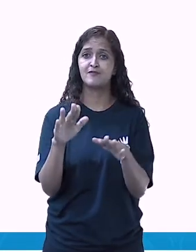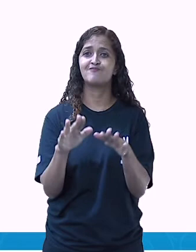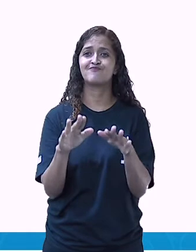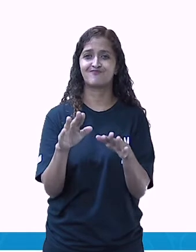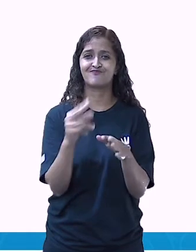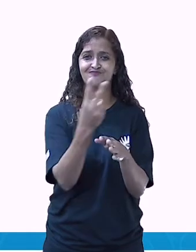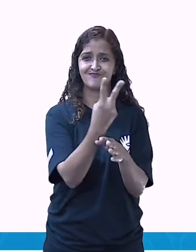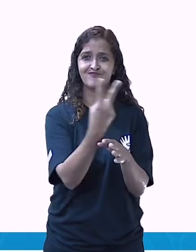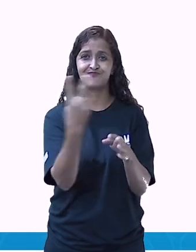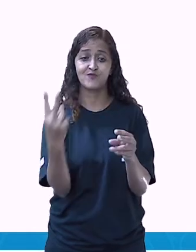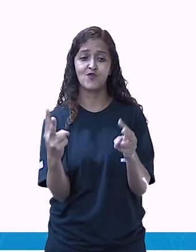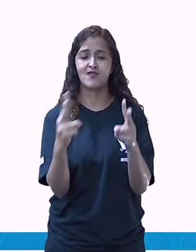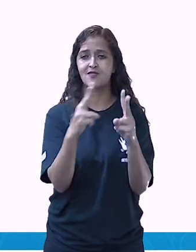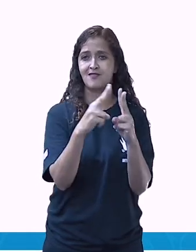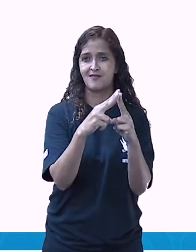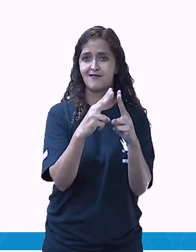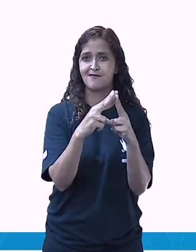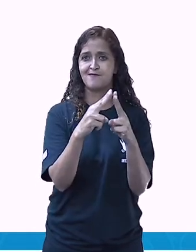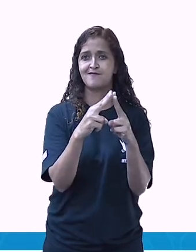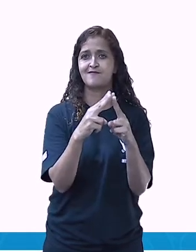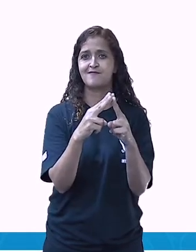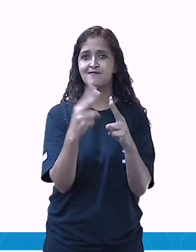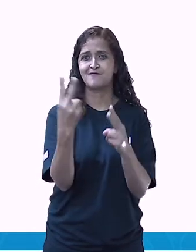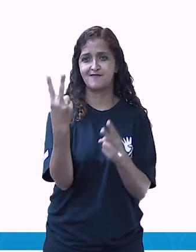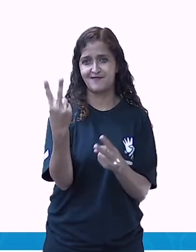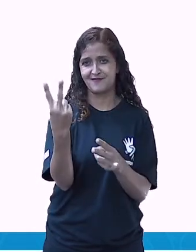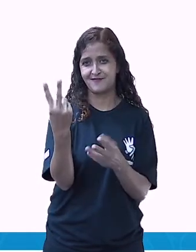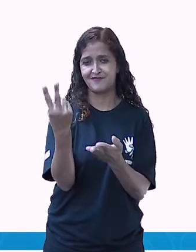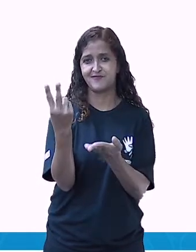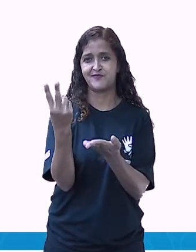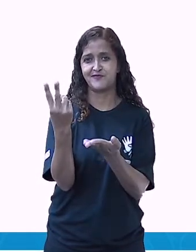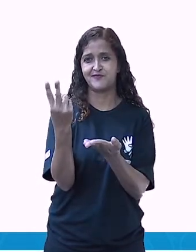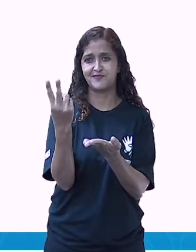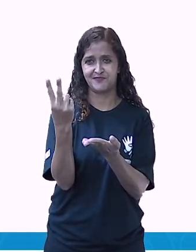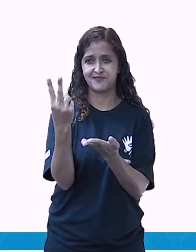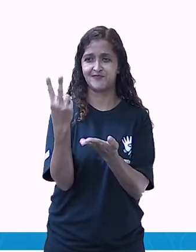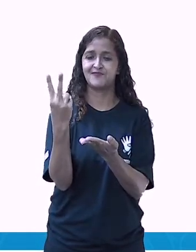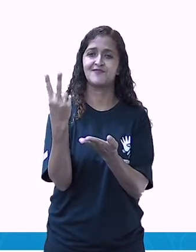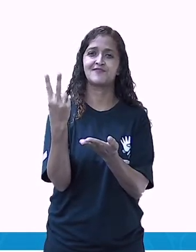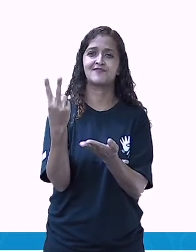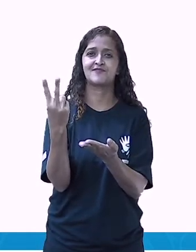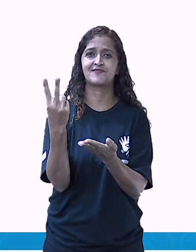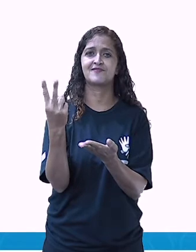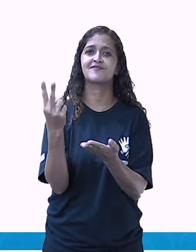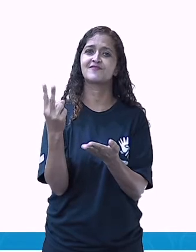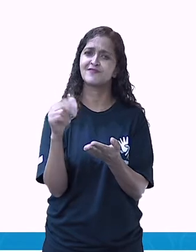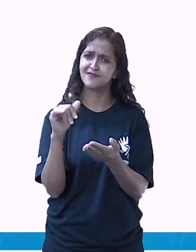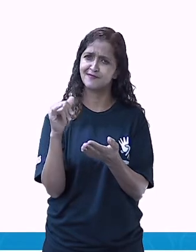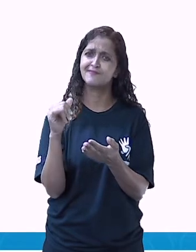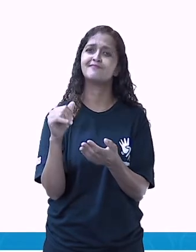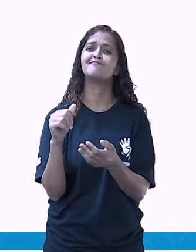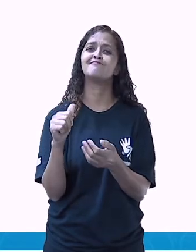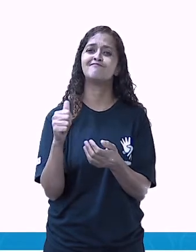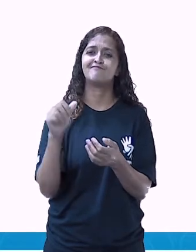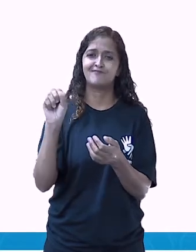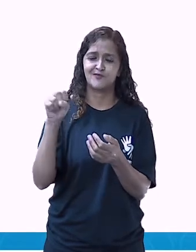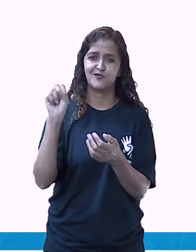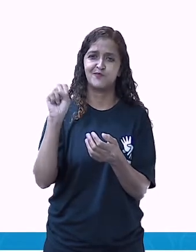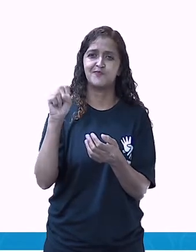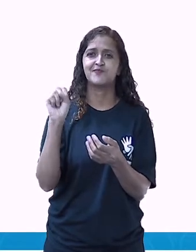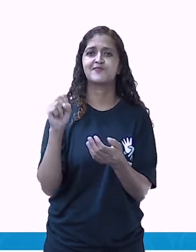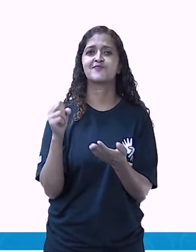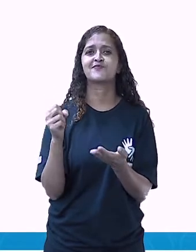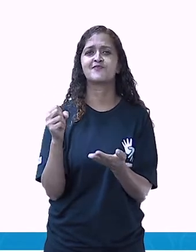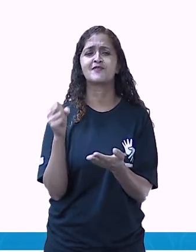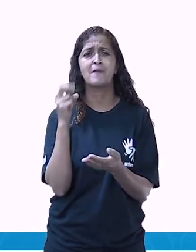casal, tá? Não pode ser um casalzinho quando fala de 2? Isso. Mas você já